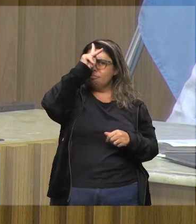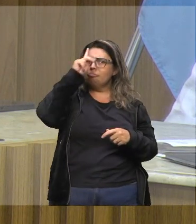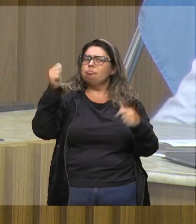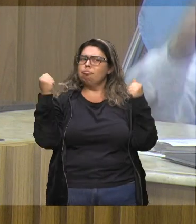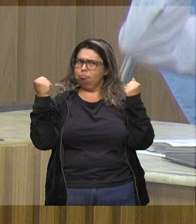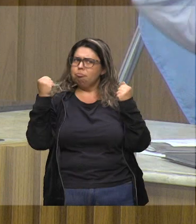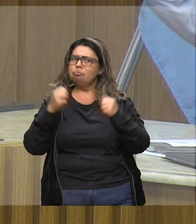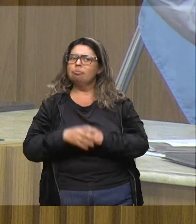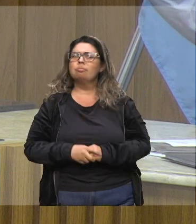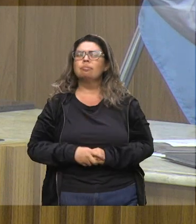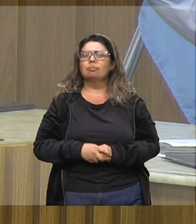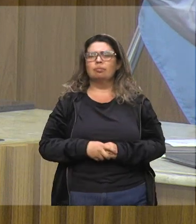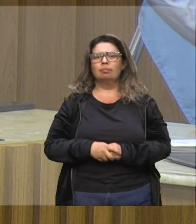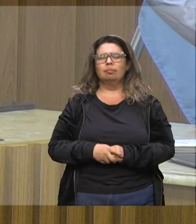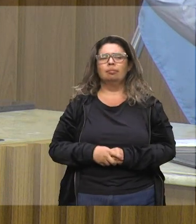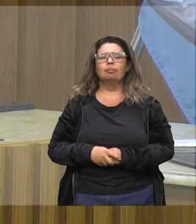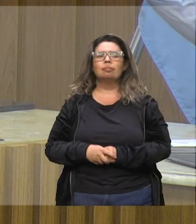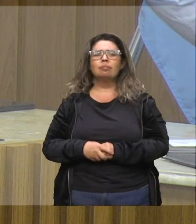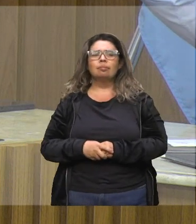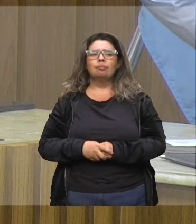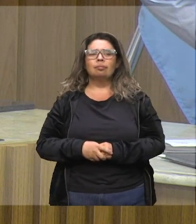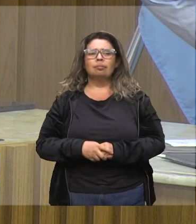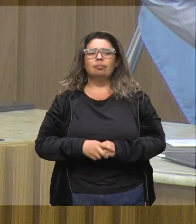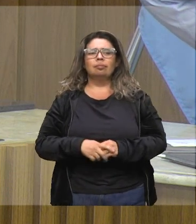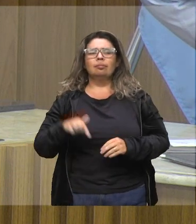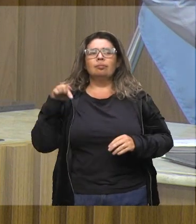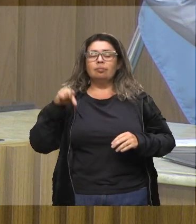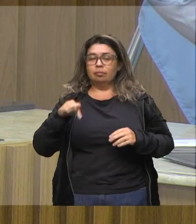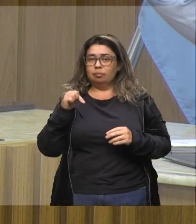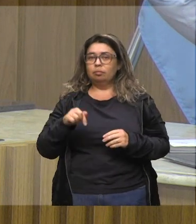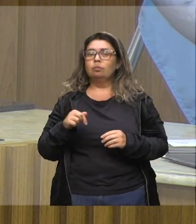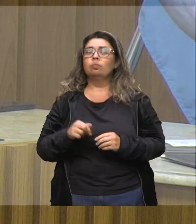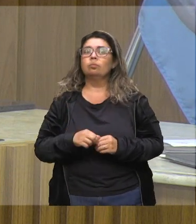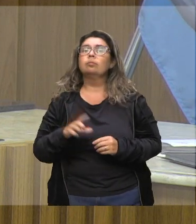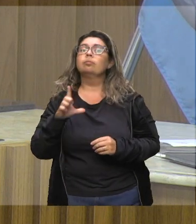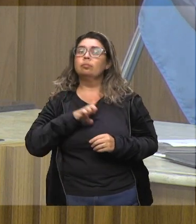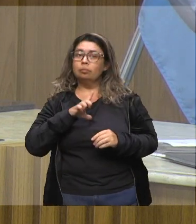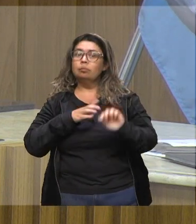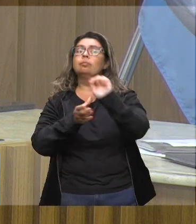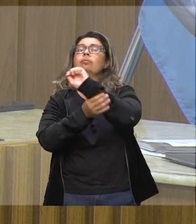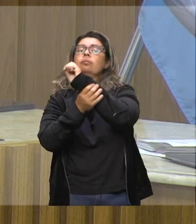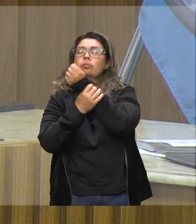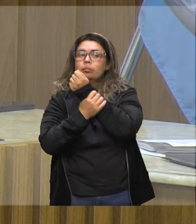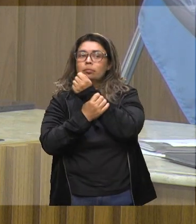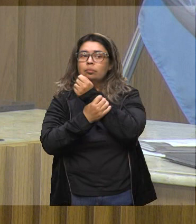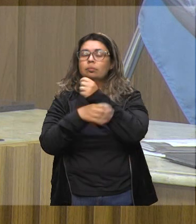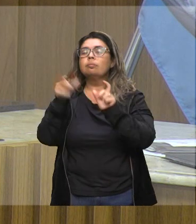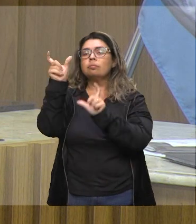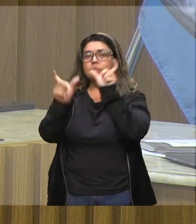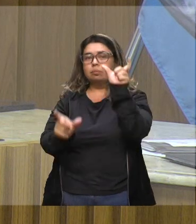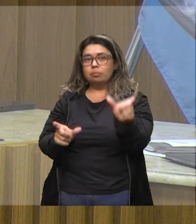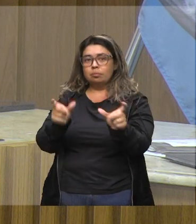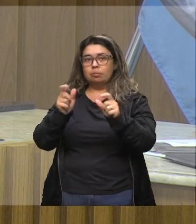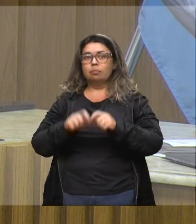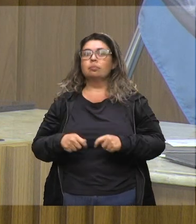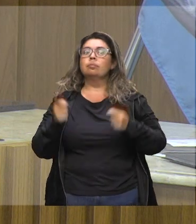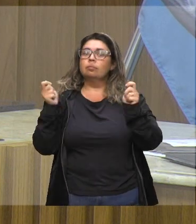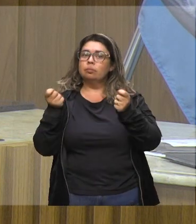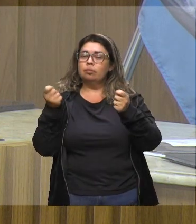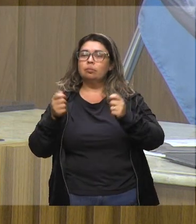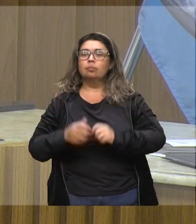bem reconstruída. Enfim, hoje oferece ali o conforto necessário para aquela população que ali